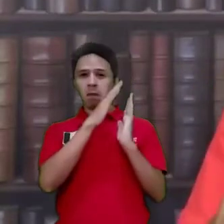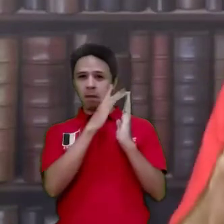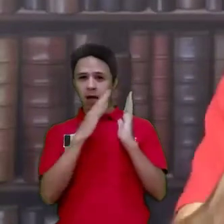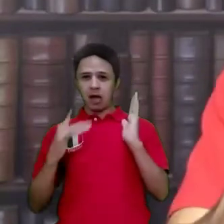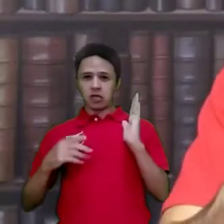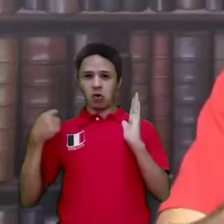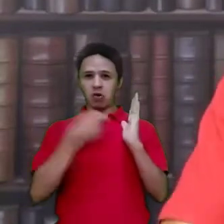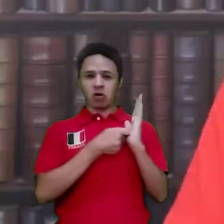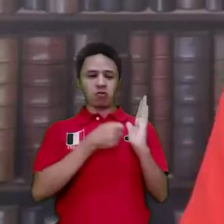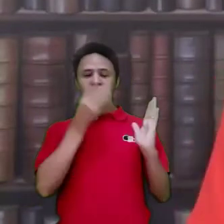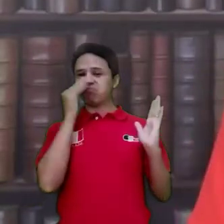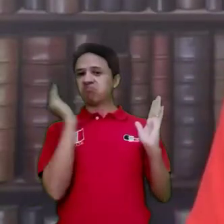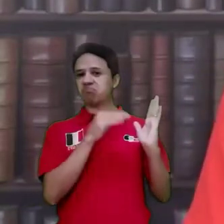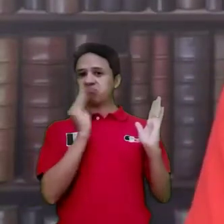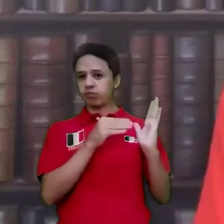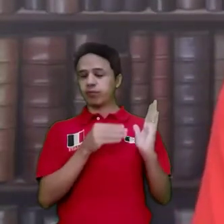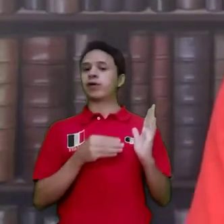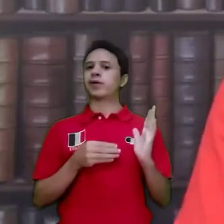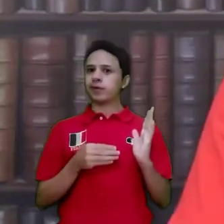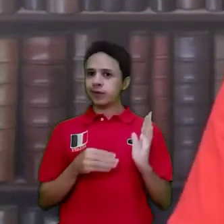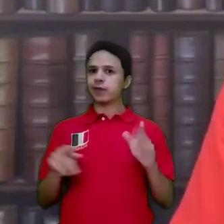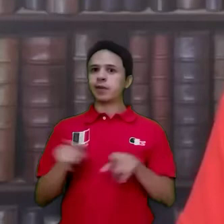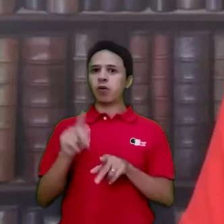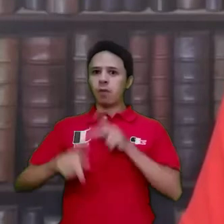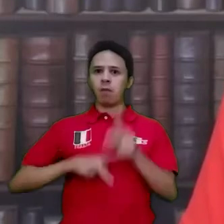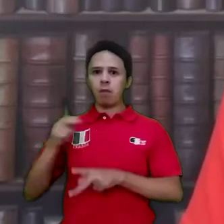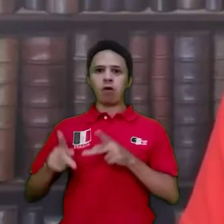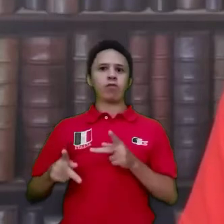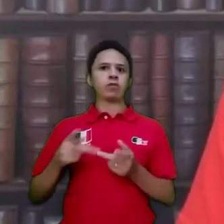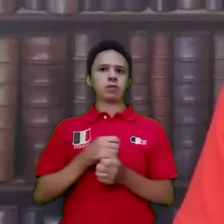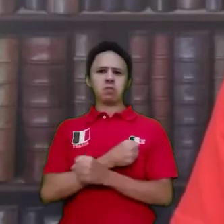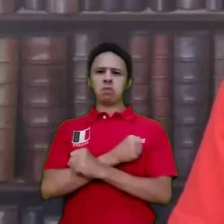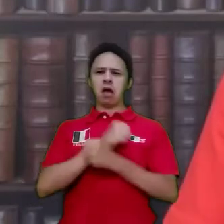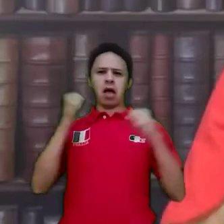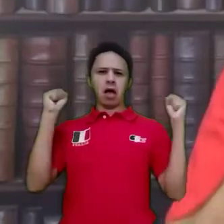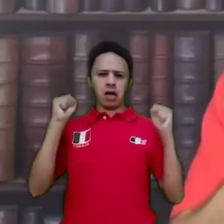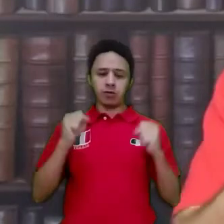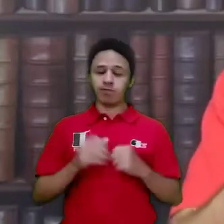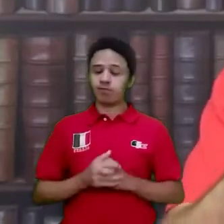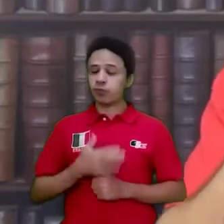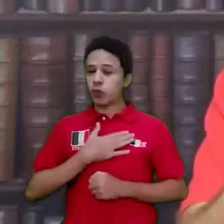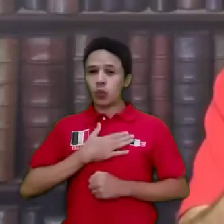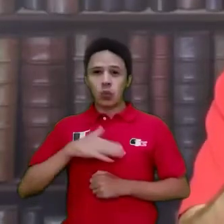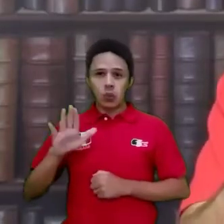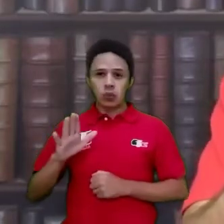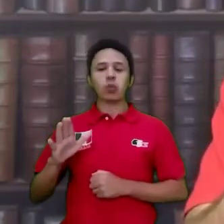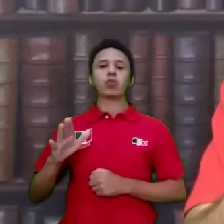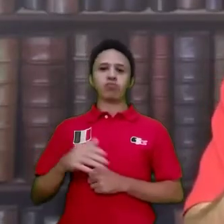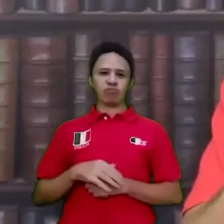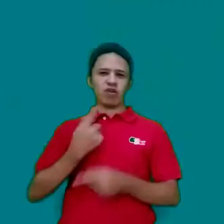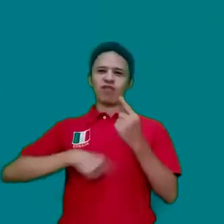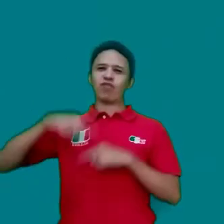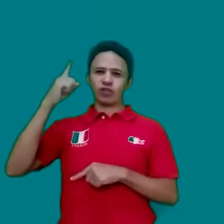Direitos também contribuiu para o movimento, para a Revolução Puritana. Vou discutir agora o quarto